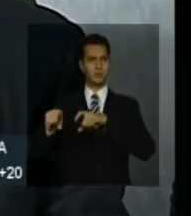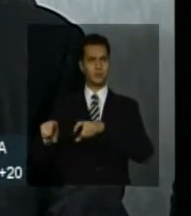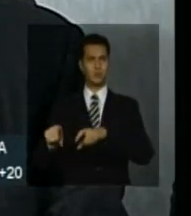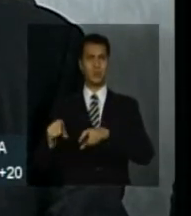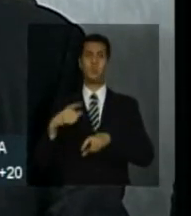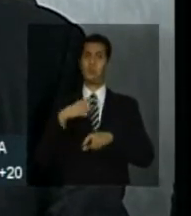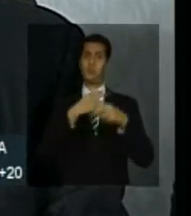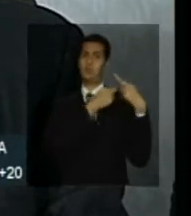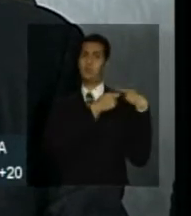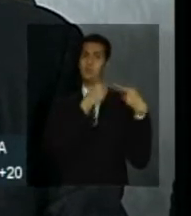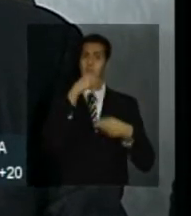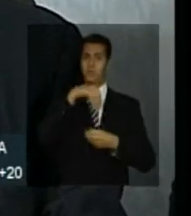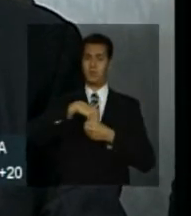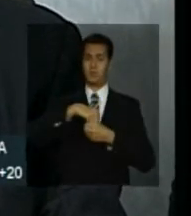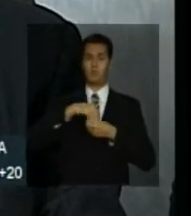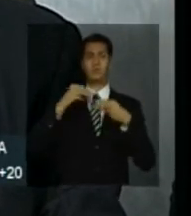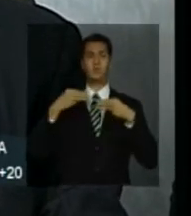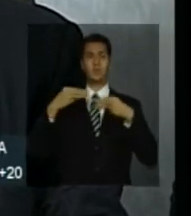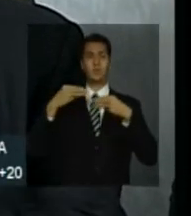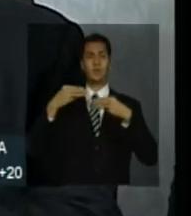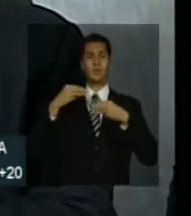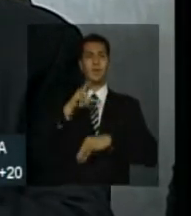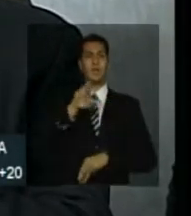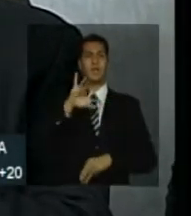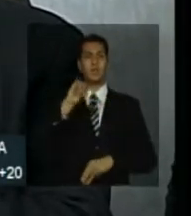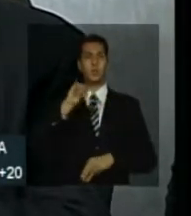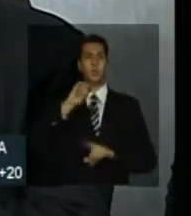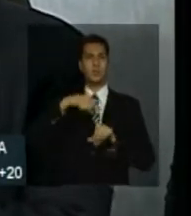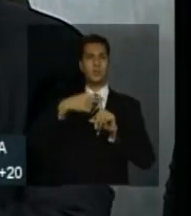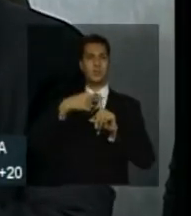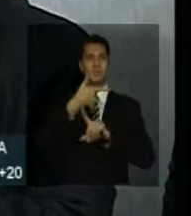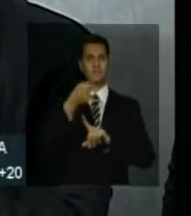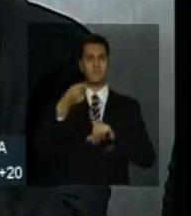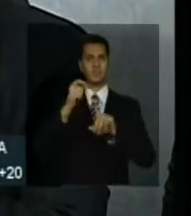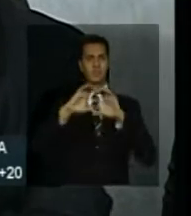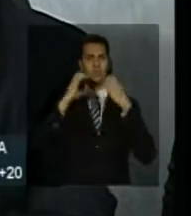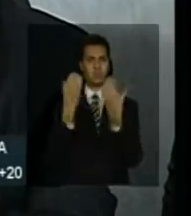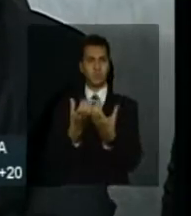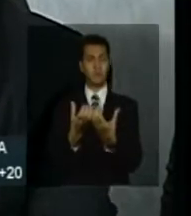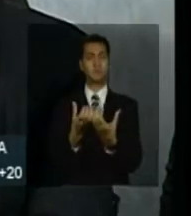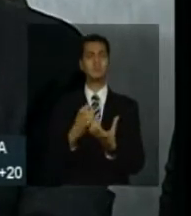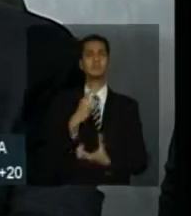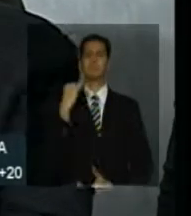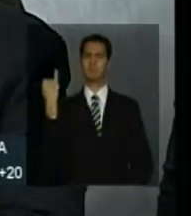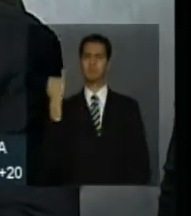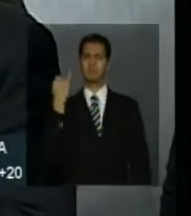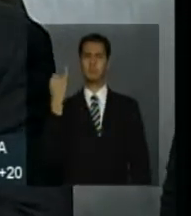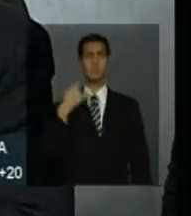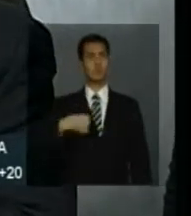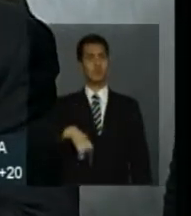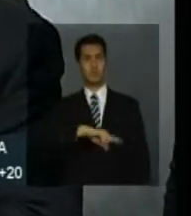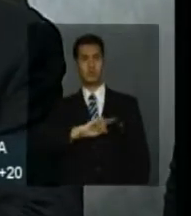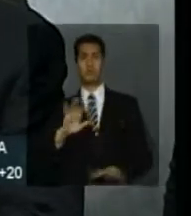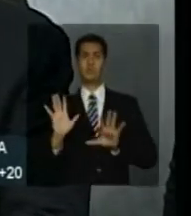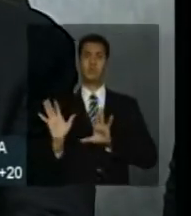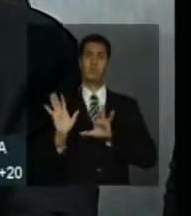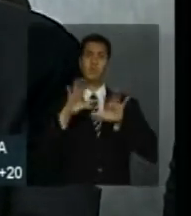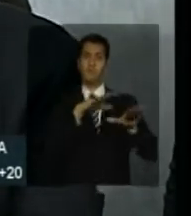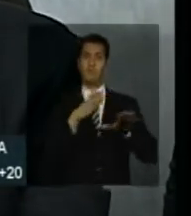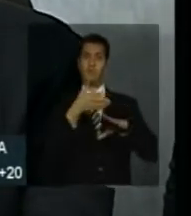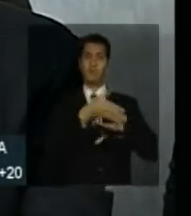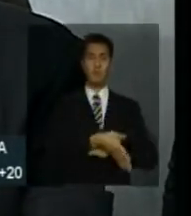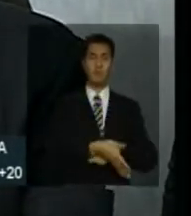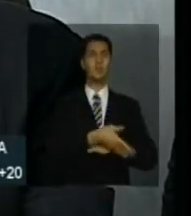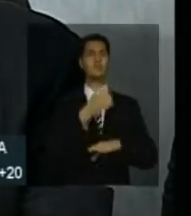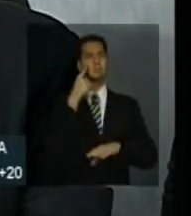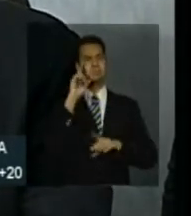20 é algo que nós vamos ter noção daqui alguns